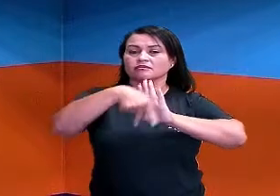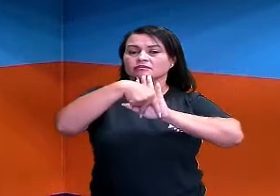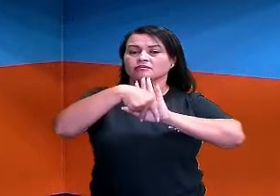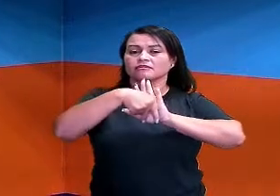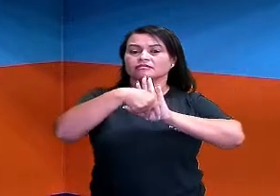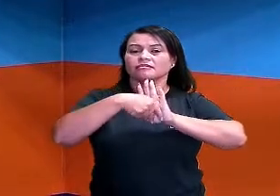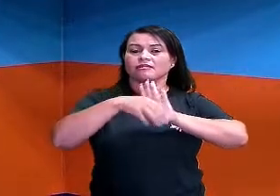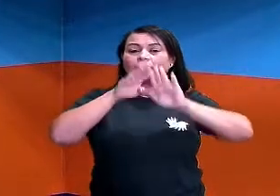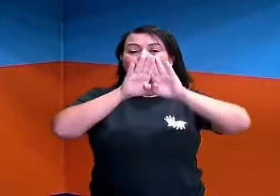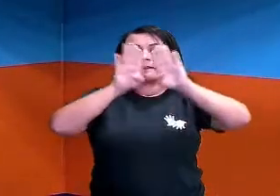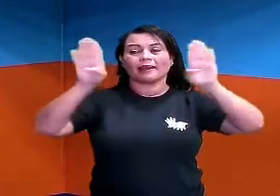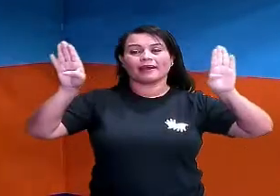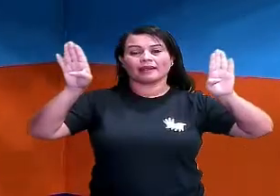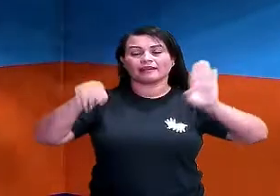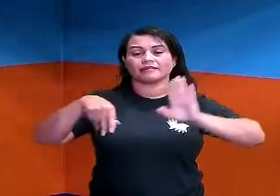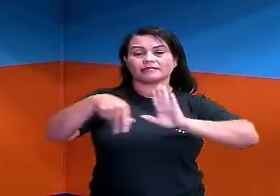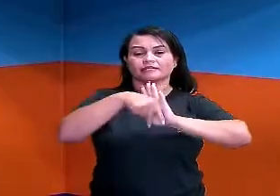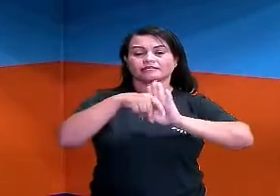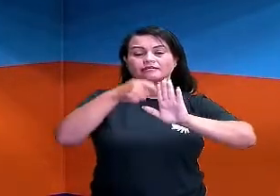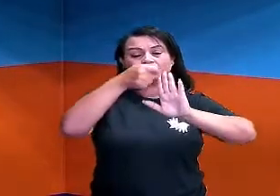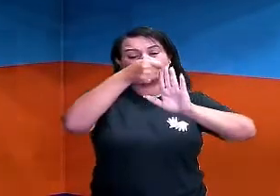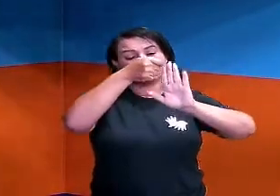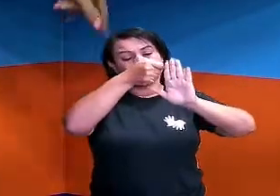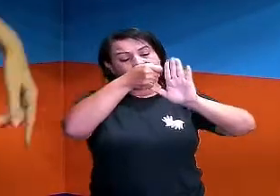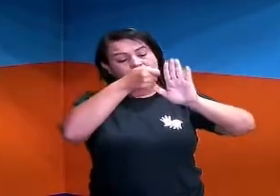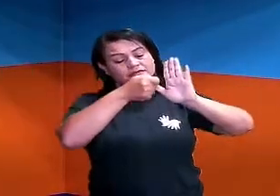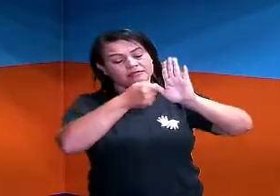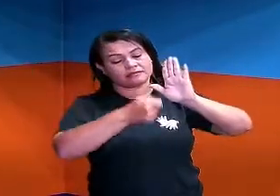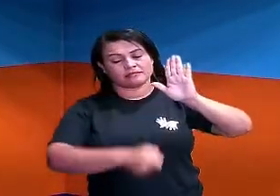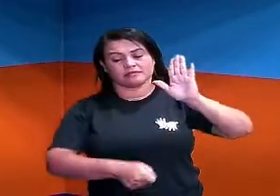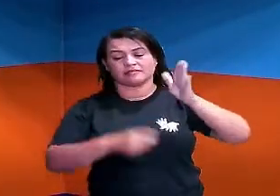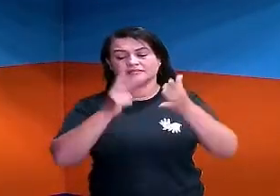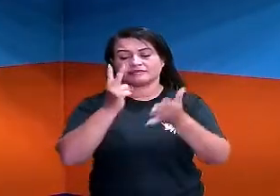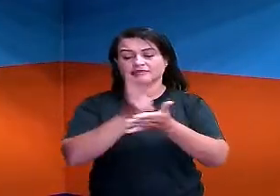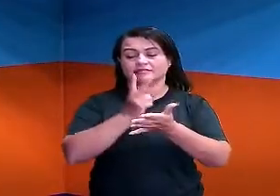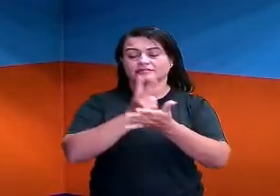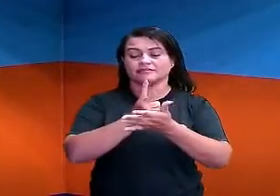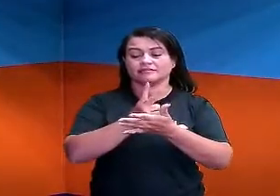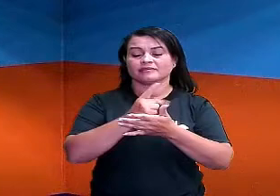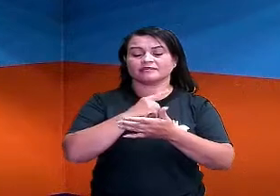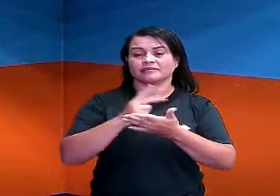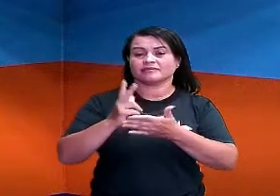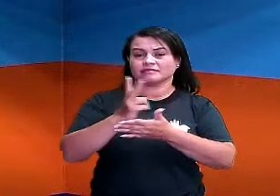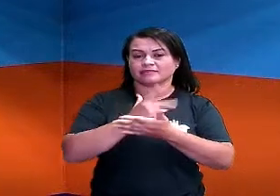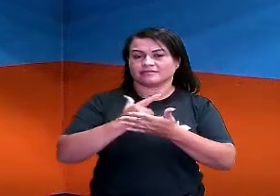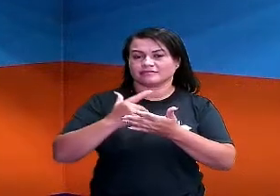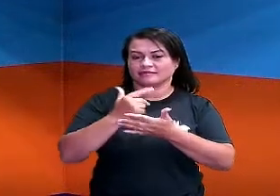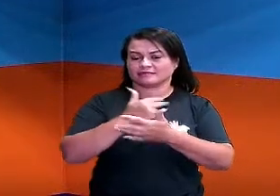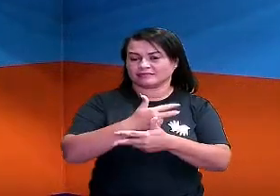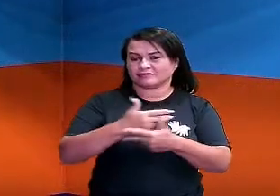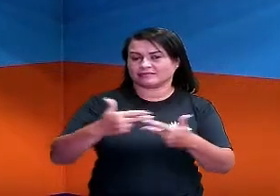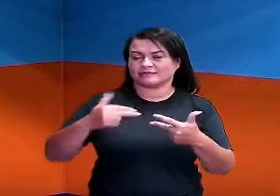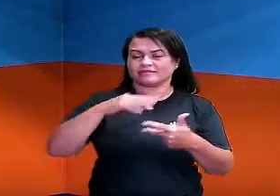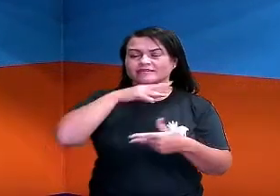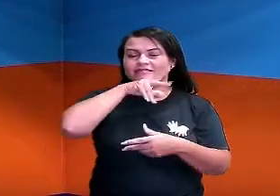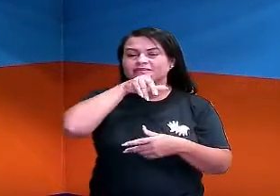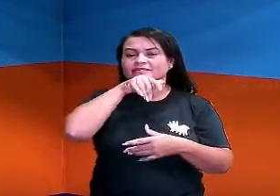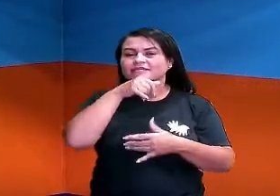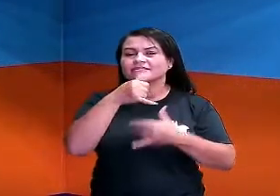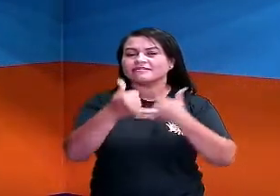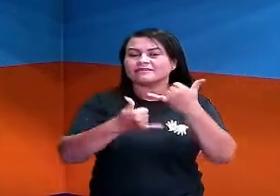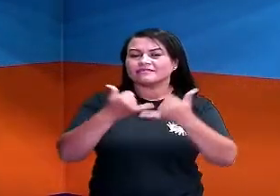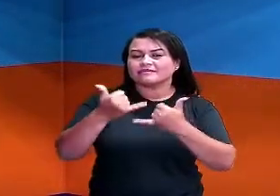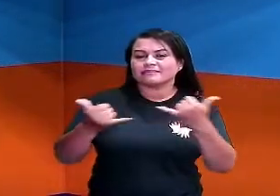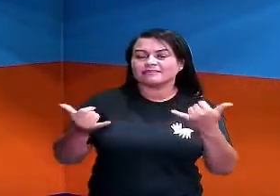métrica, mas assim, sempre com desenho e com bichinhos, tá certo? Você vai observar aí